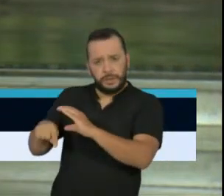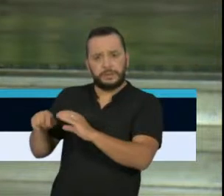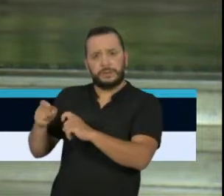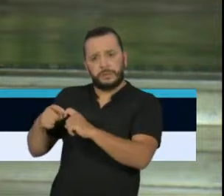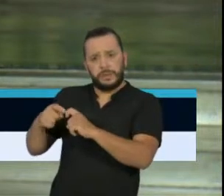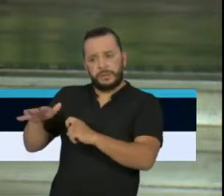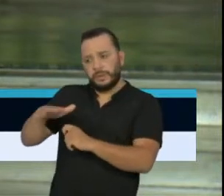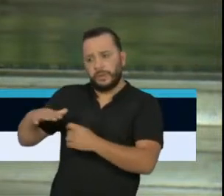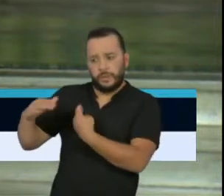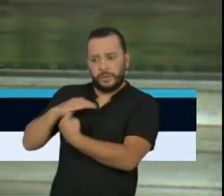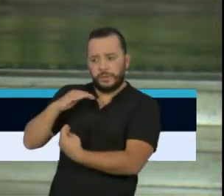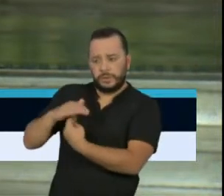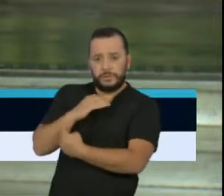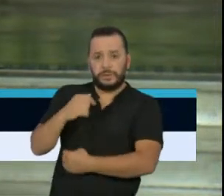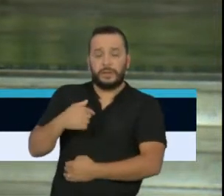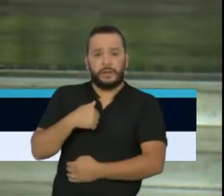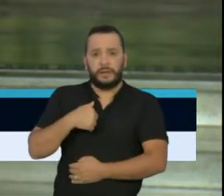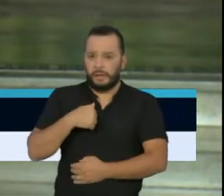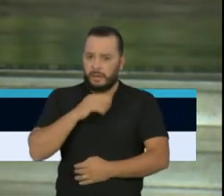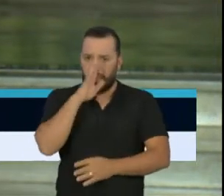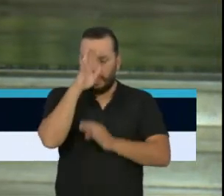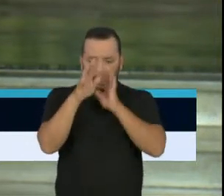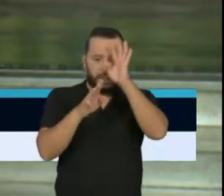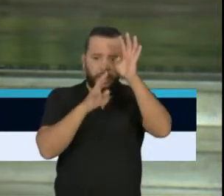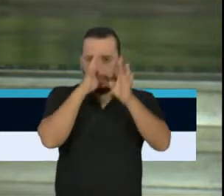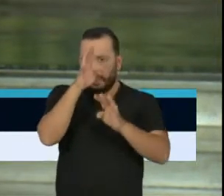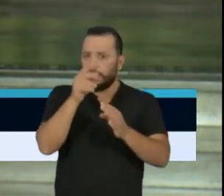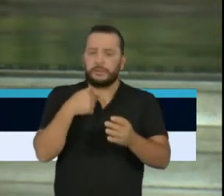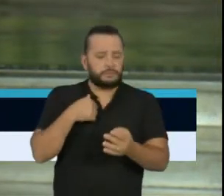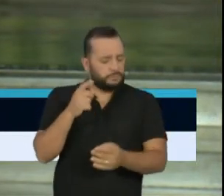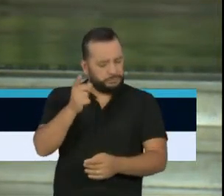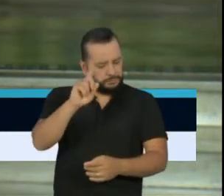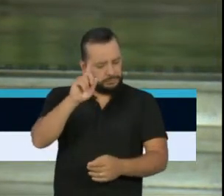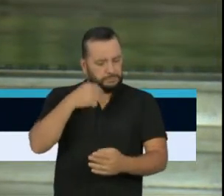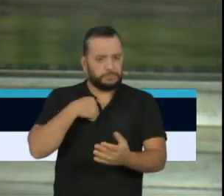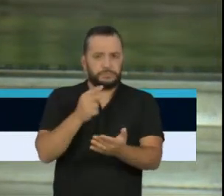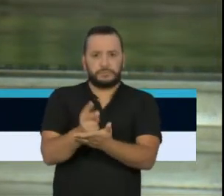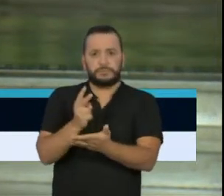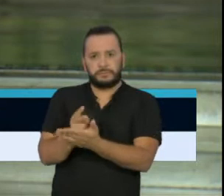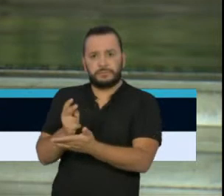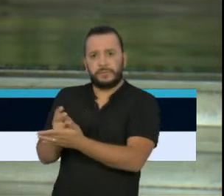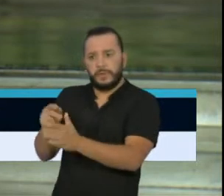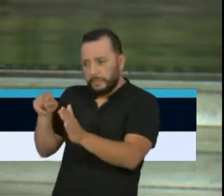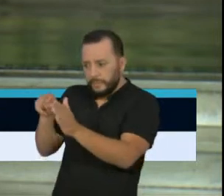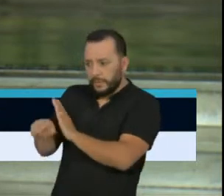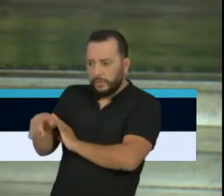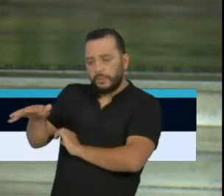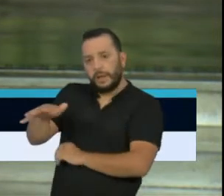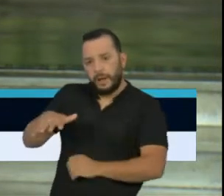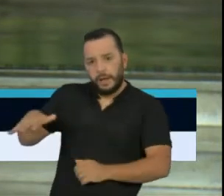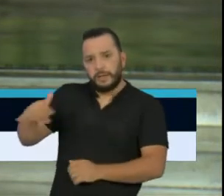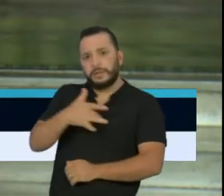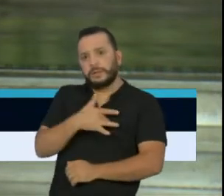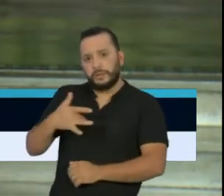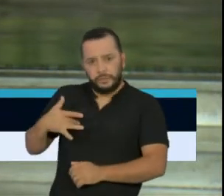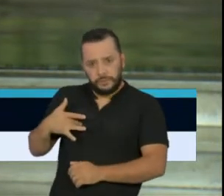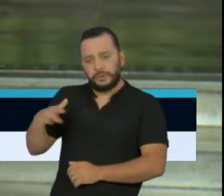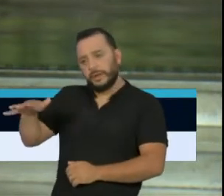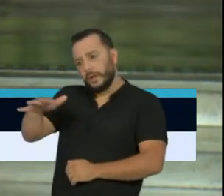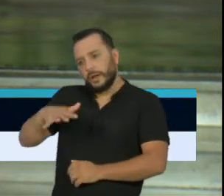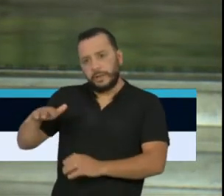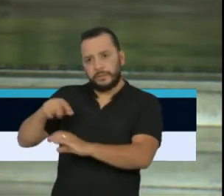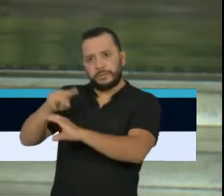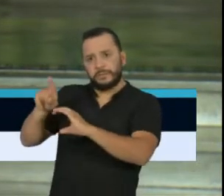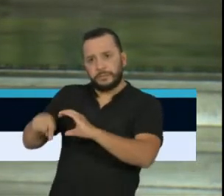do governador do Estado de São Paulo é feito sem o amparo e a decisão da área da ciência e da